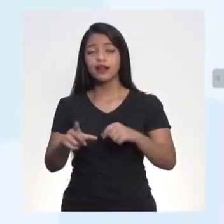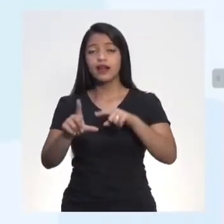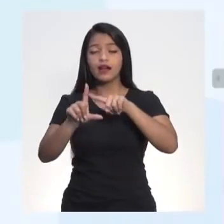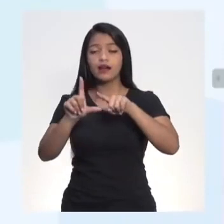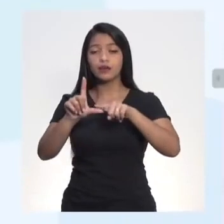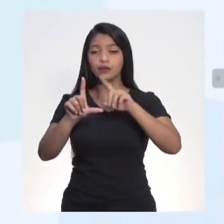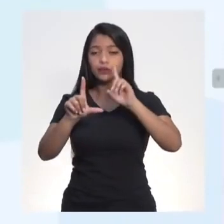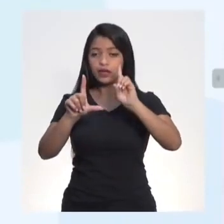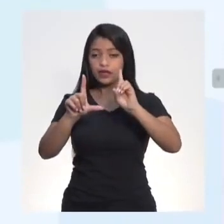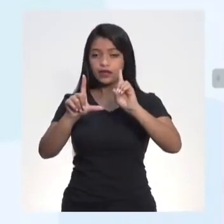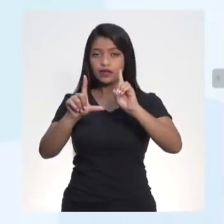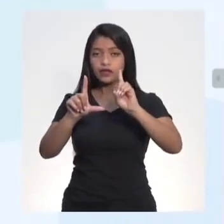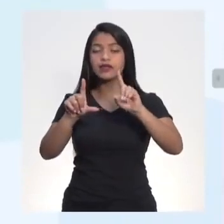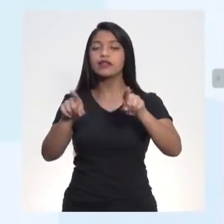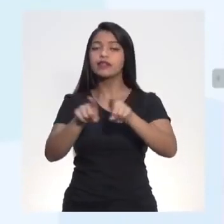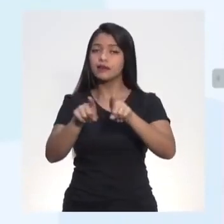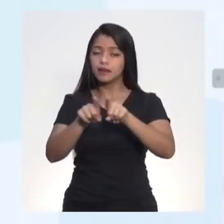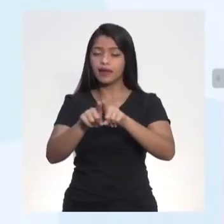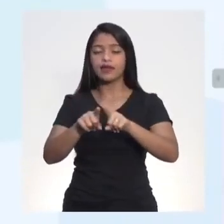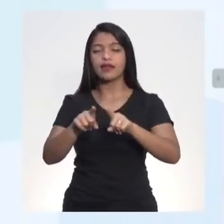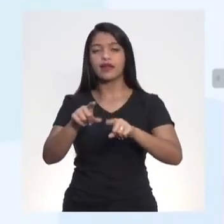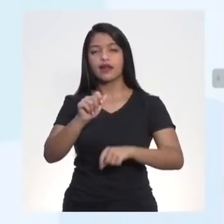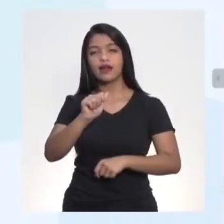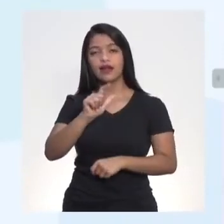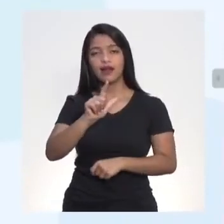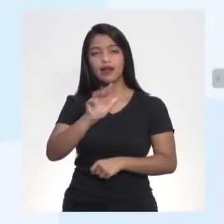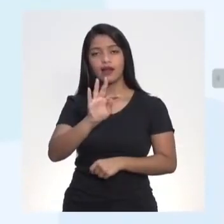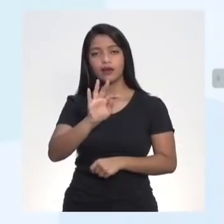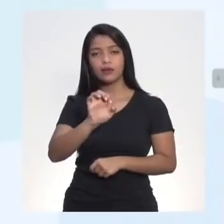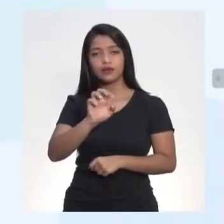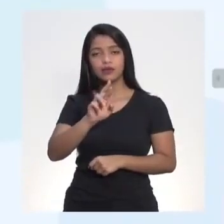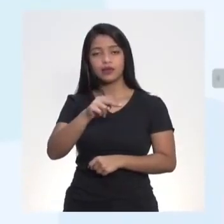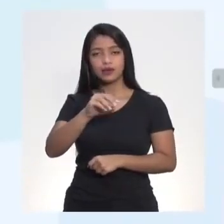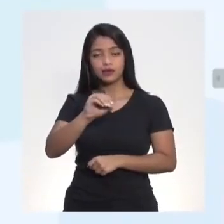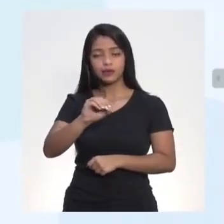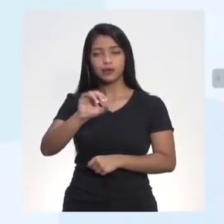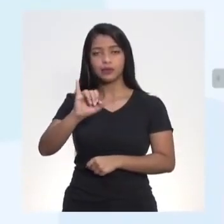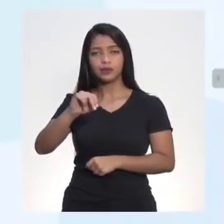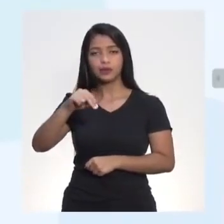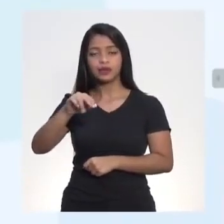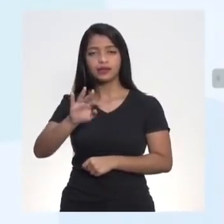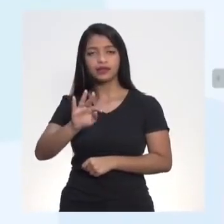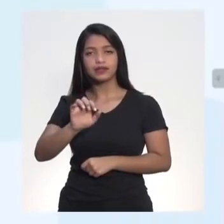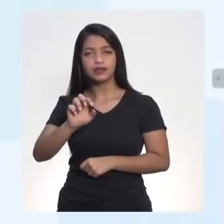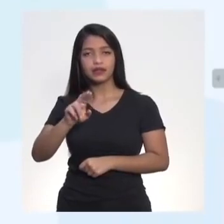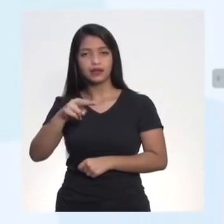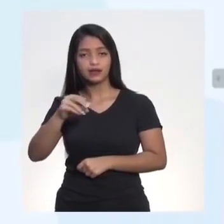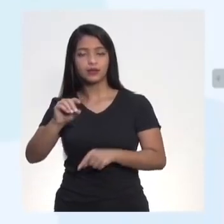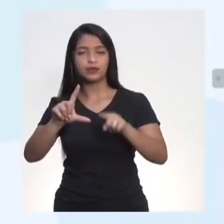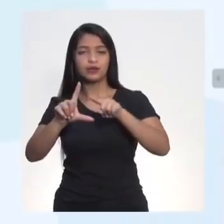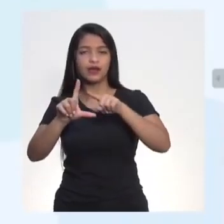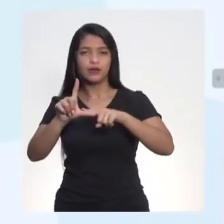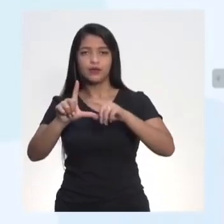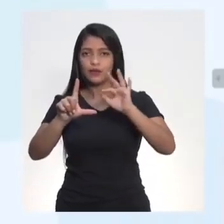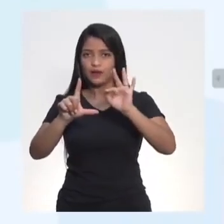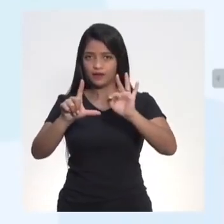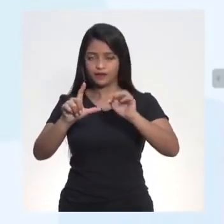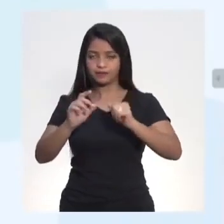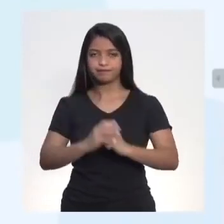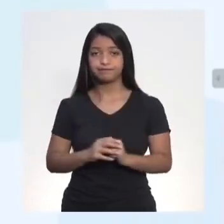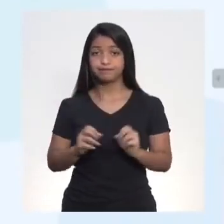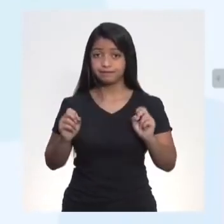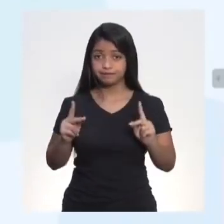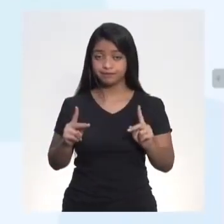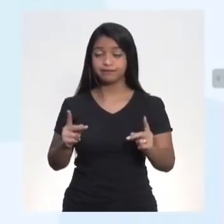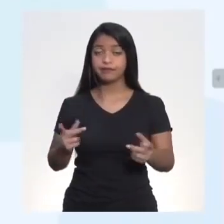vai ser alterno interno dele, o F. Então, seria mais ou menos essa relação. E eu quero que vocês